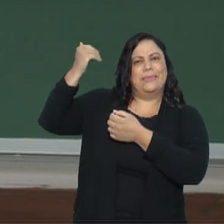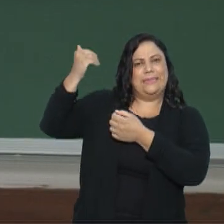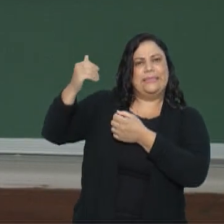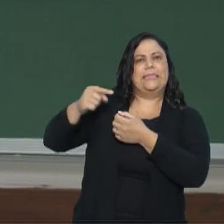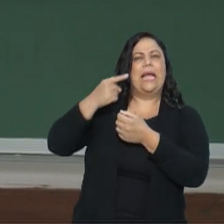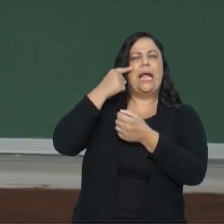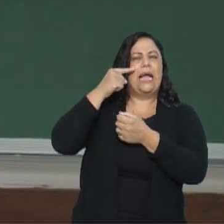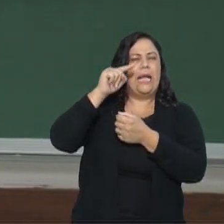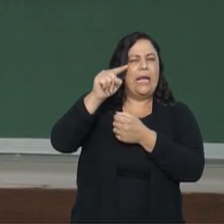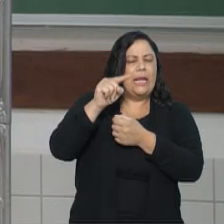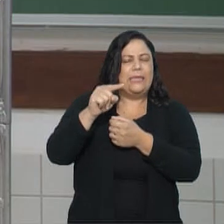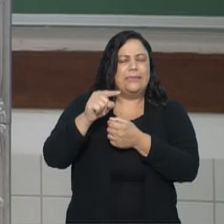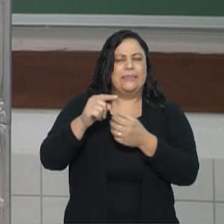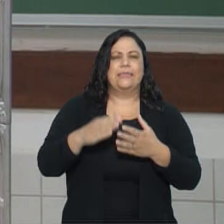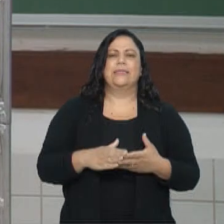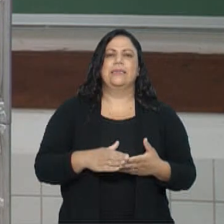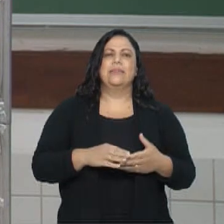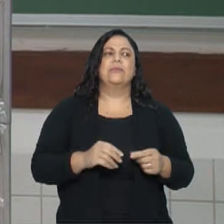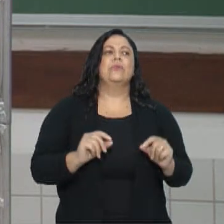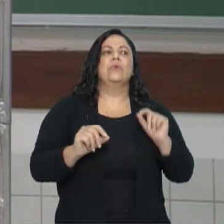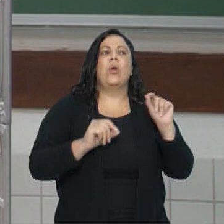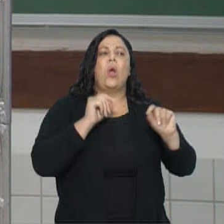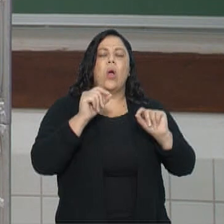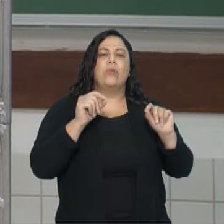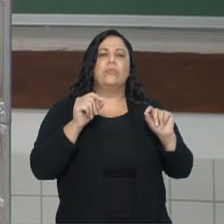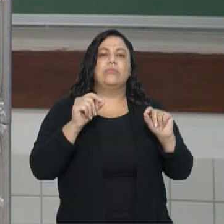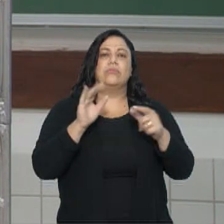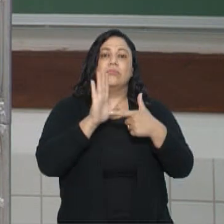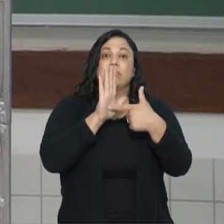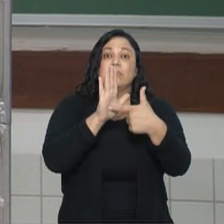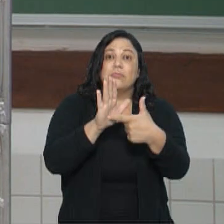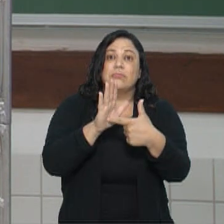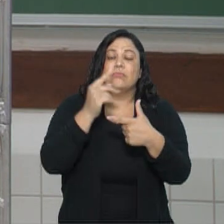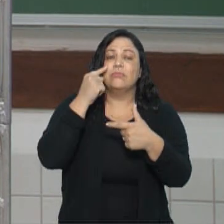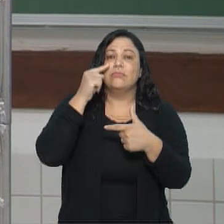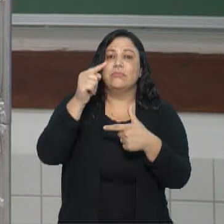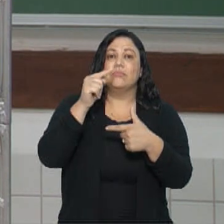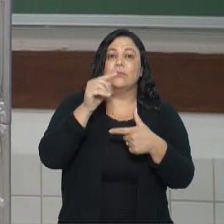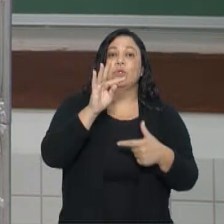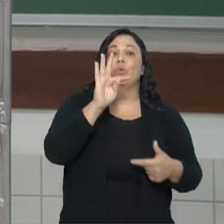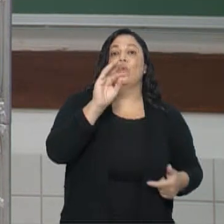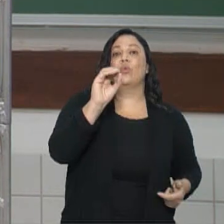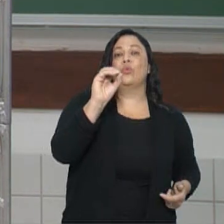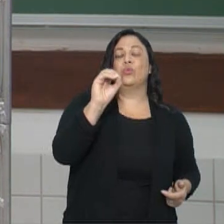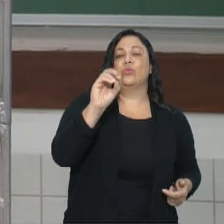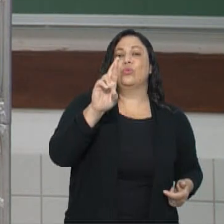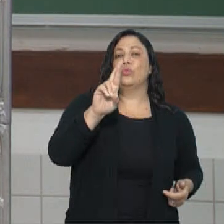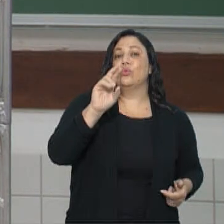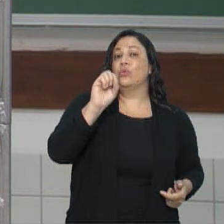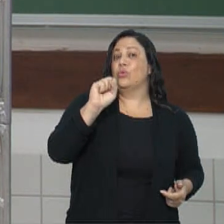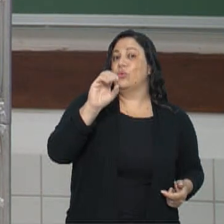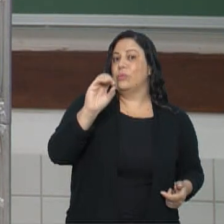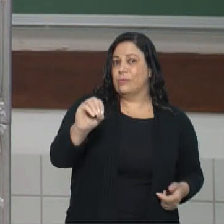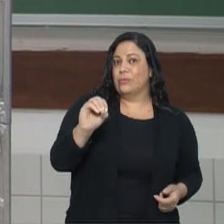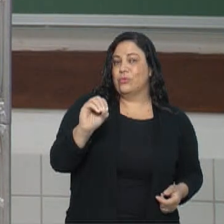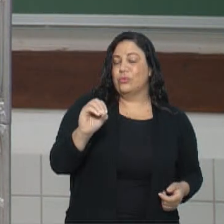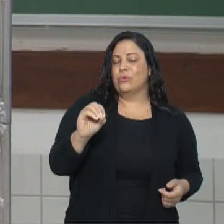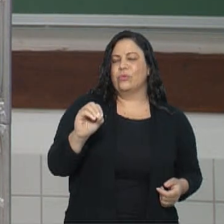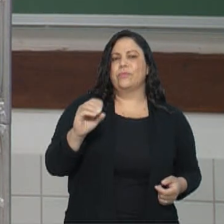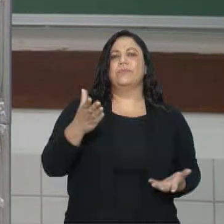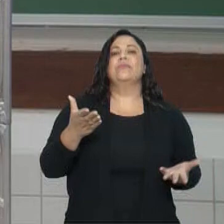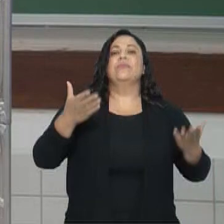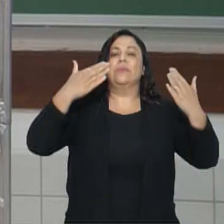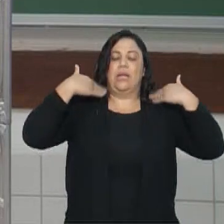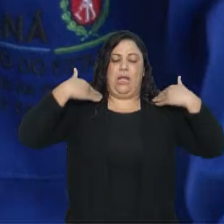voltar para ver hoje? Então reparem aqui. Eu trago para vocês o torso. É um exemplar do nosso corpo.